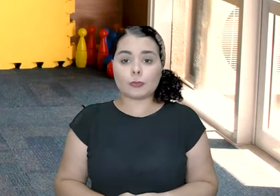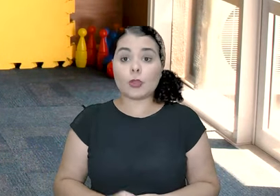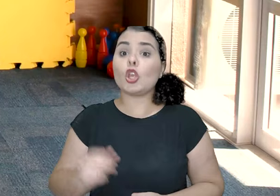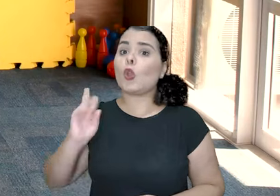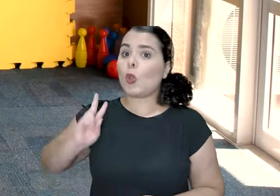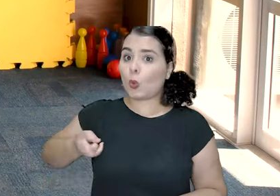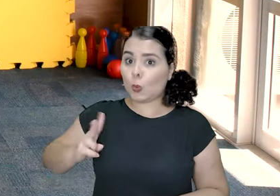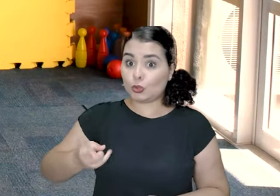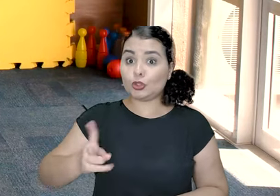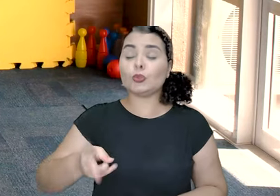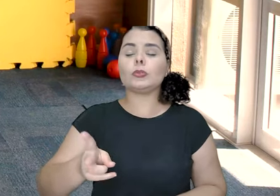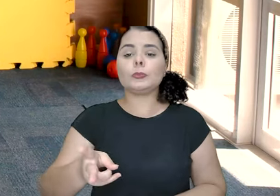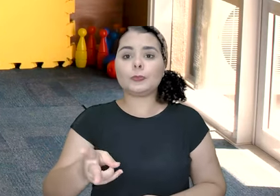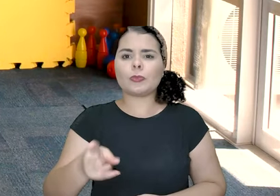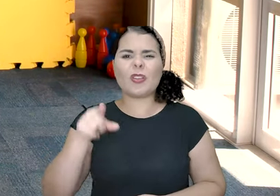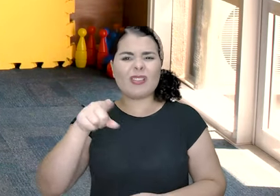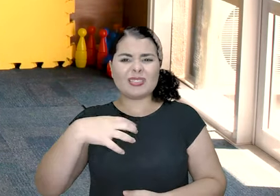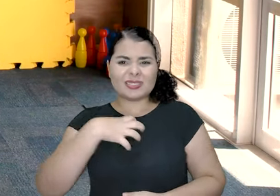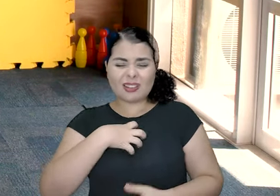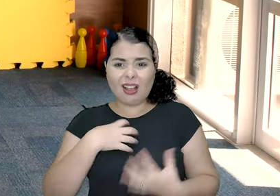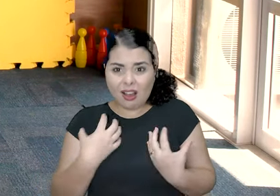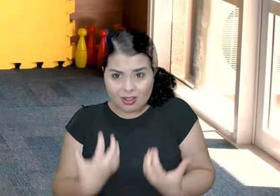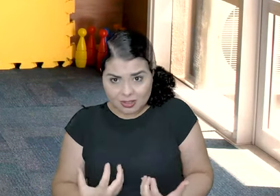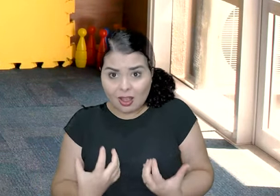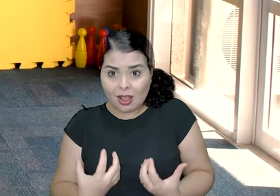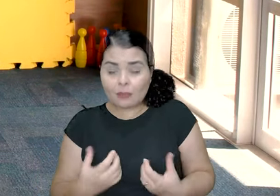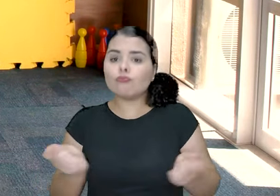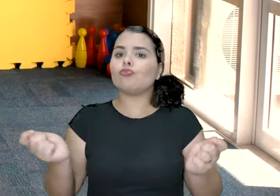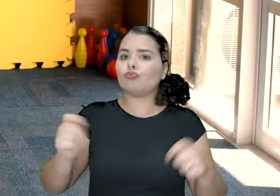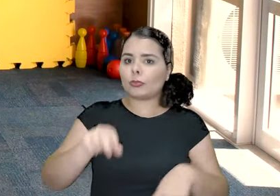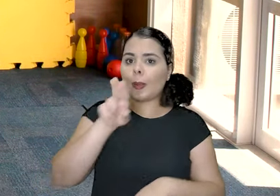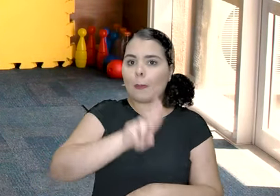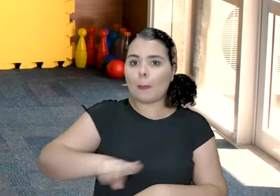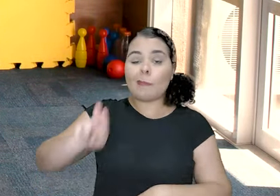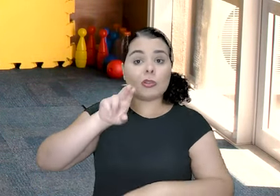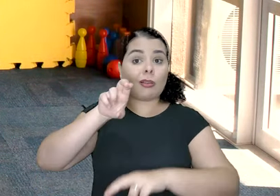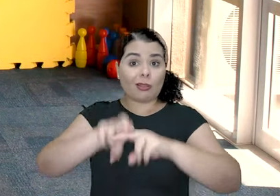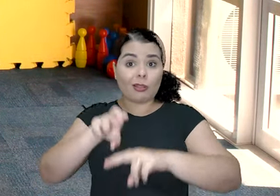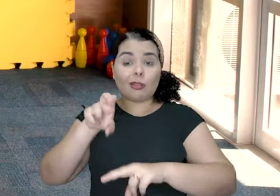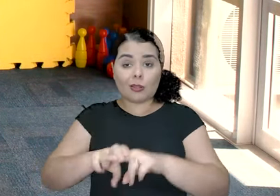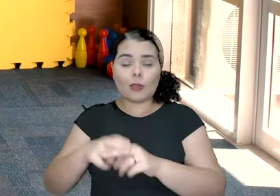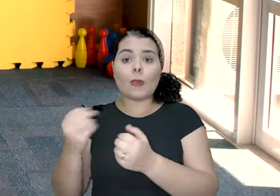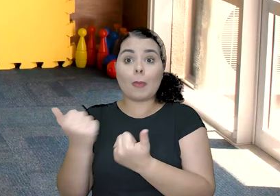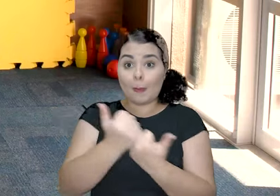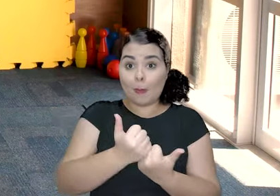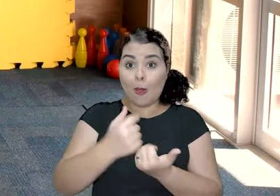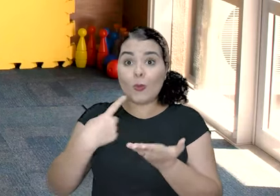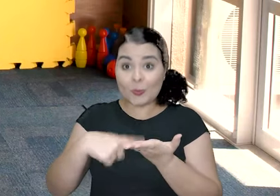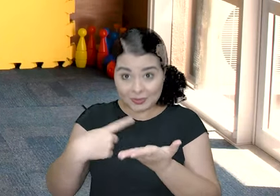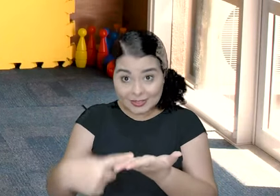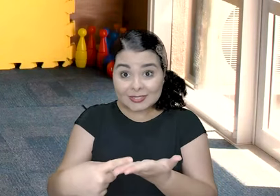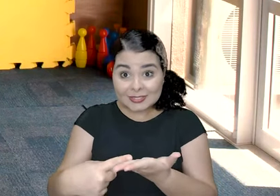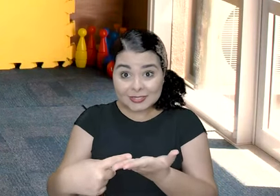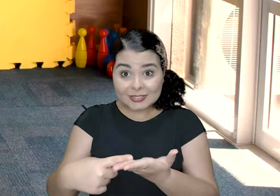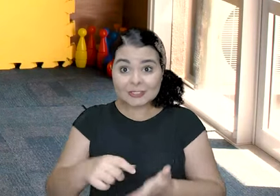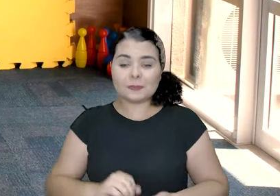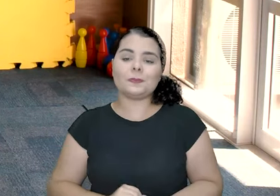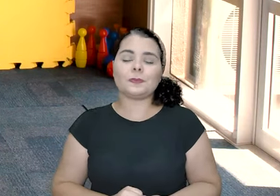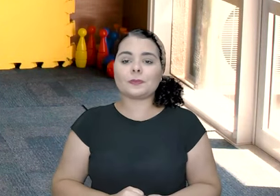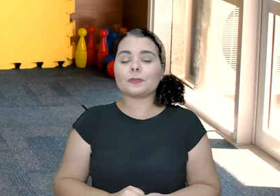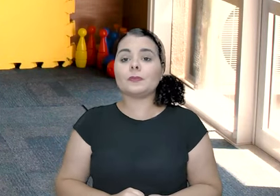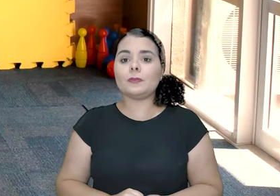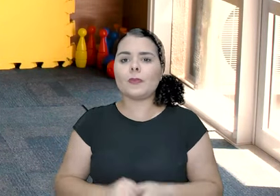Continua. Se você cansar, pode usar a cadeira como apoio. Combinado?